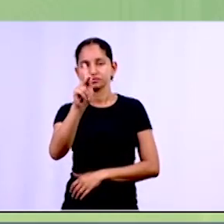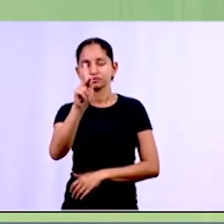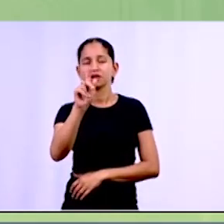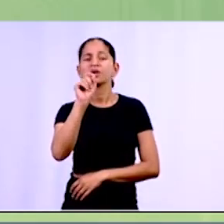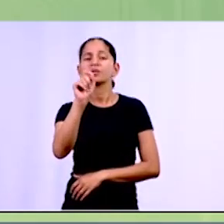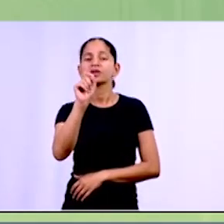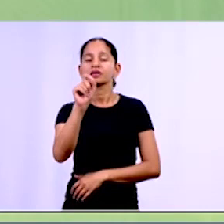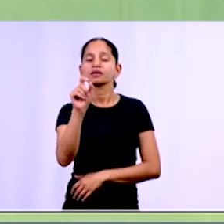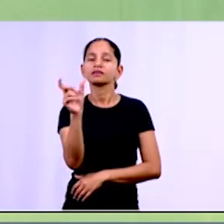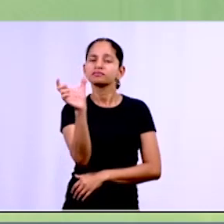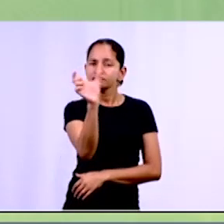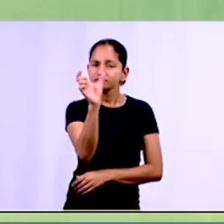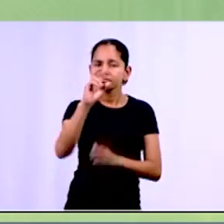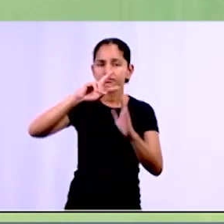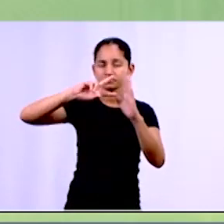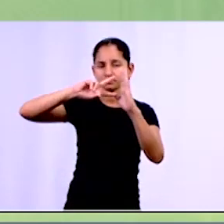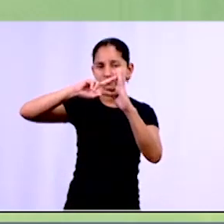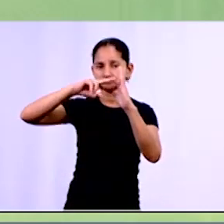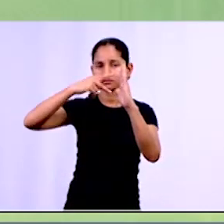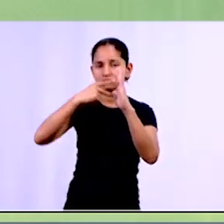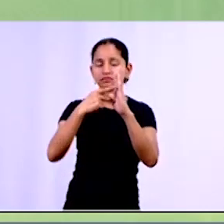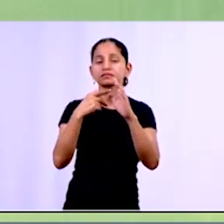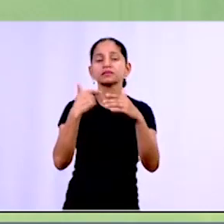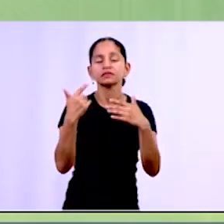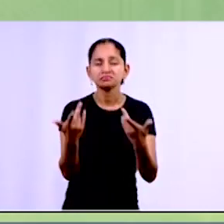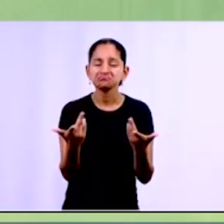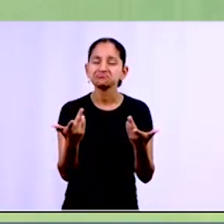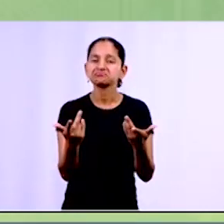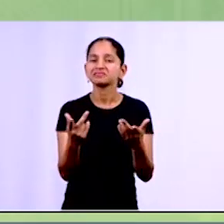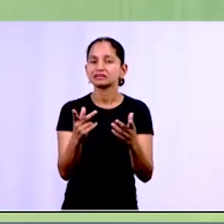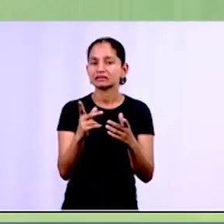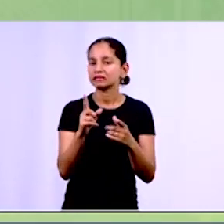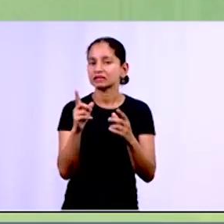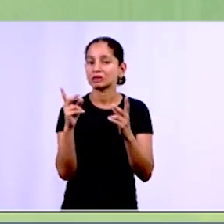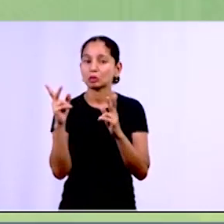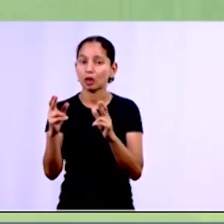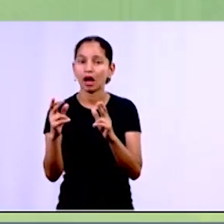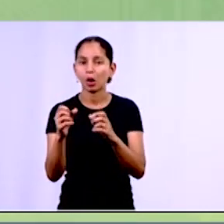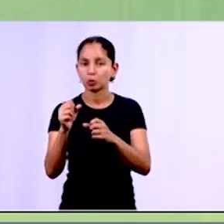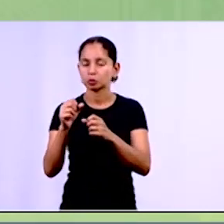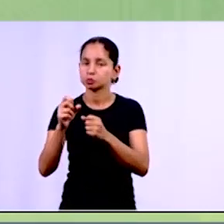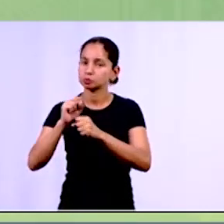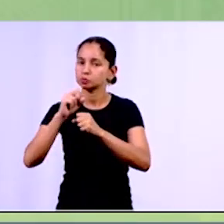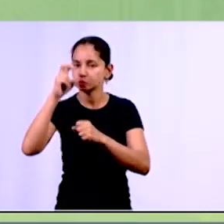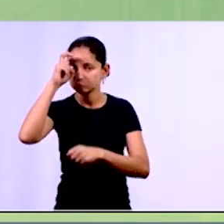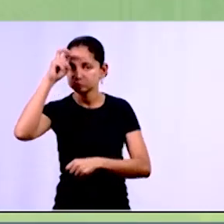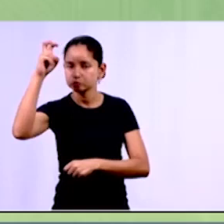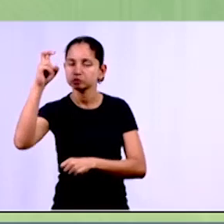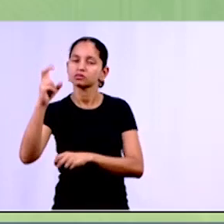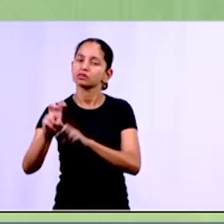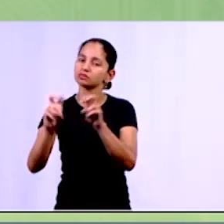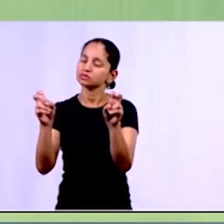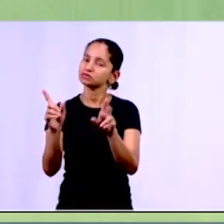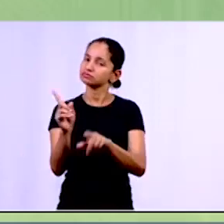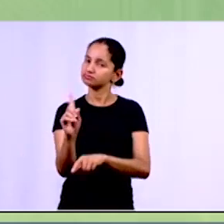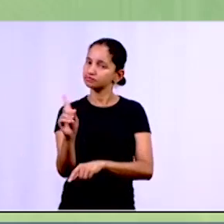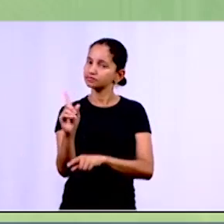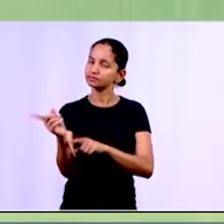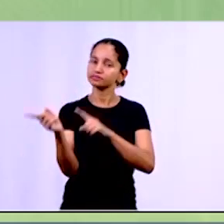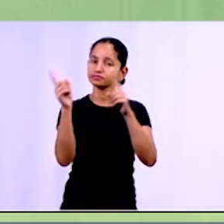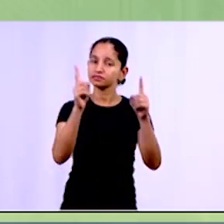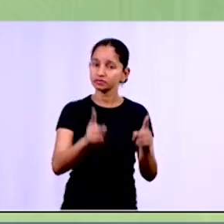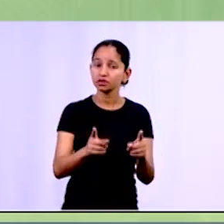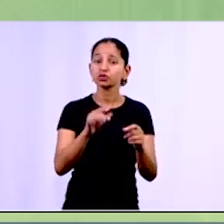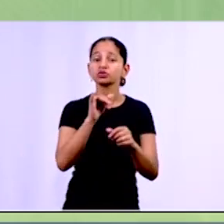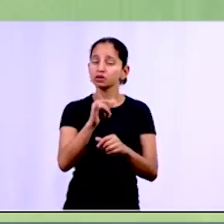gente, são computadores de alto desempenho, não chegam a ser supercomputadores. Workstation não chegam a ser supercomputadores, são apenas computadores de alto